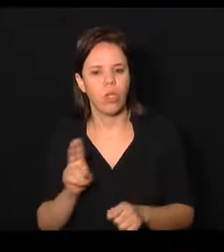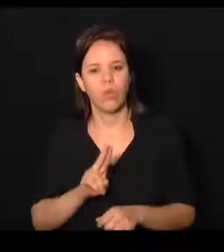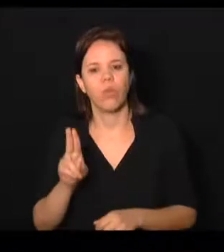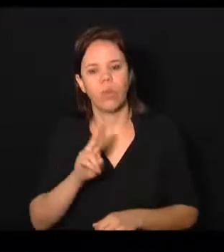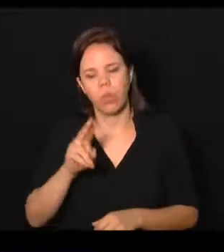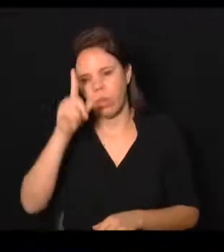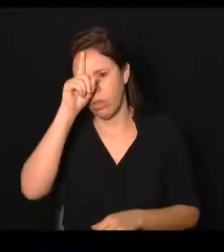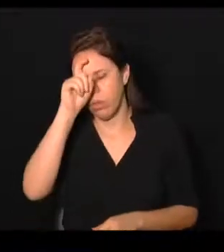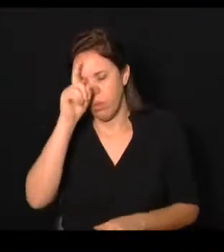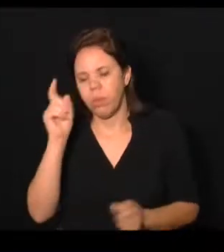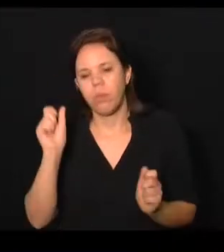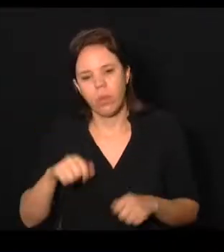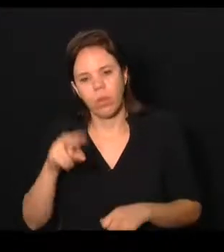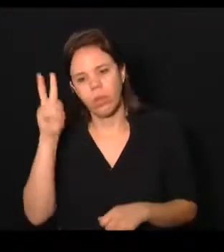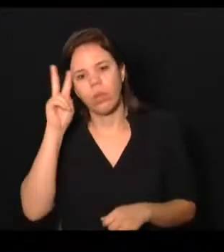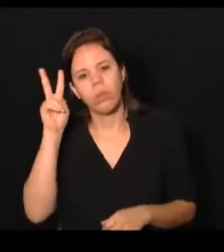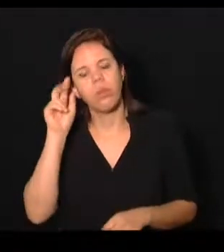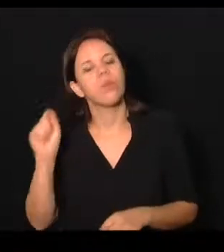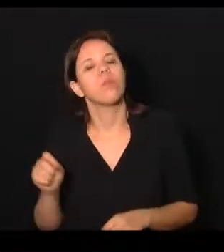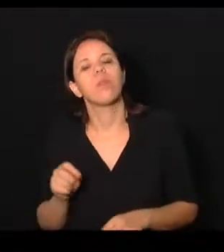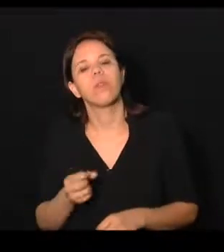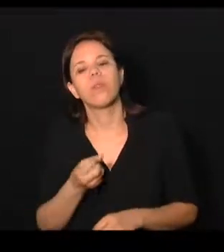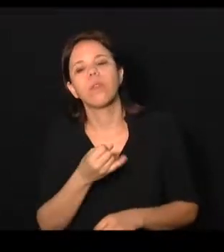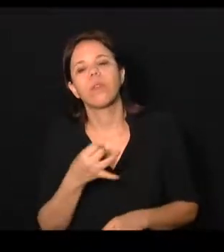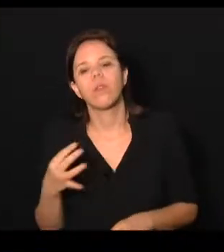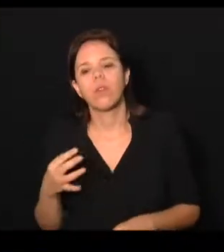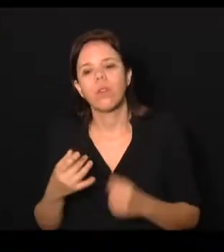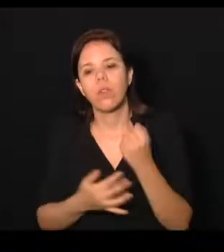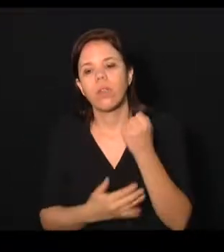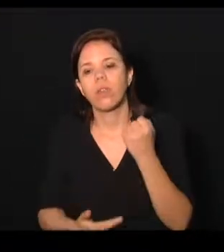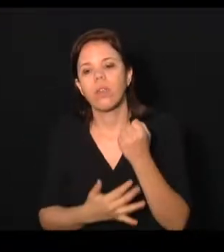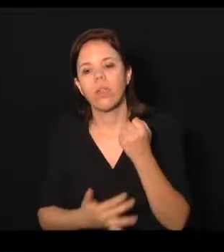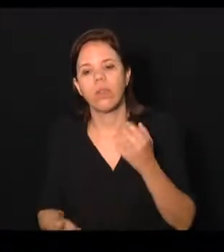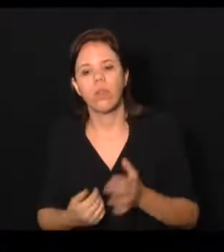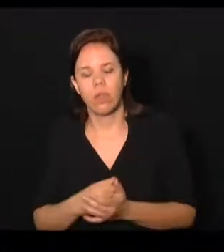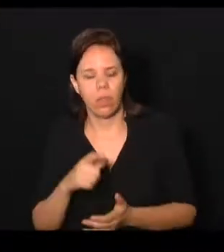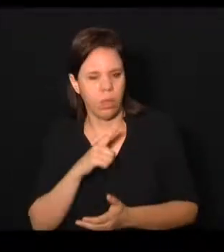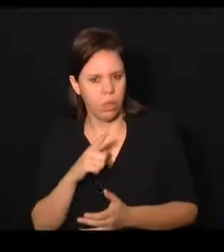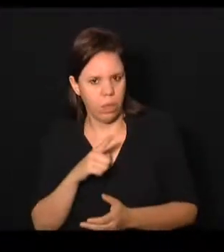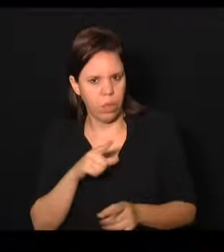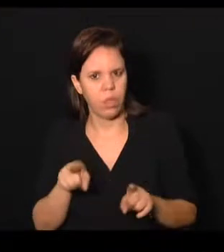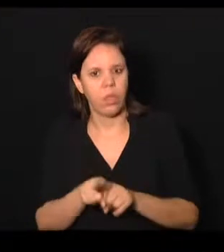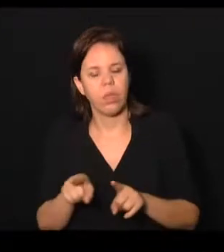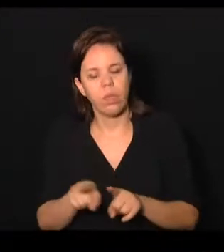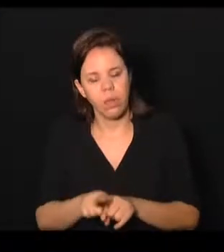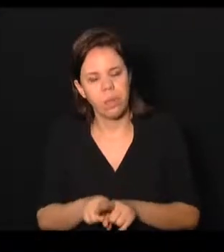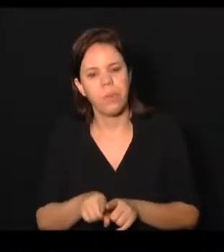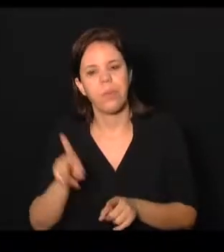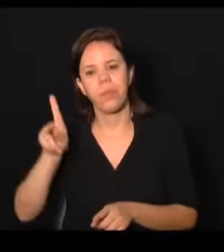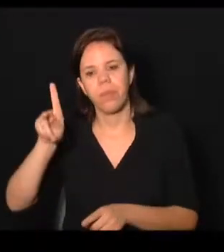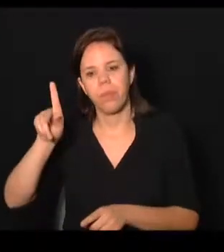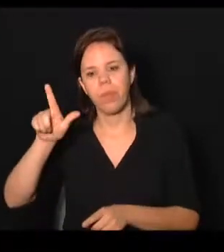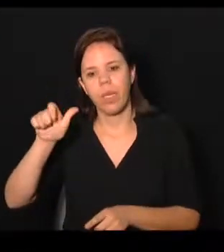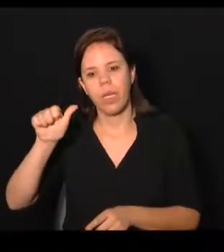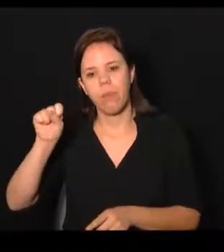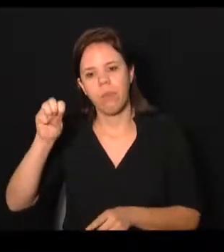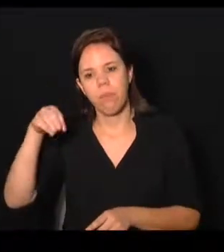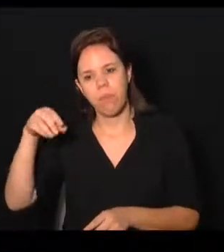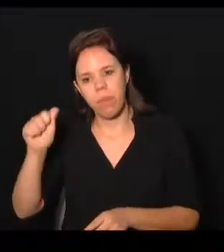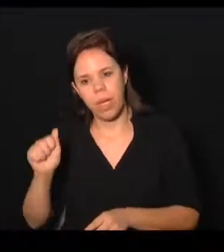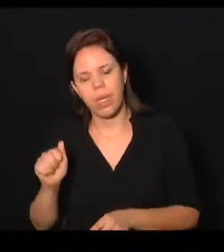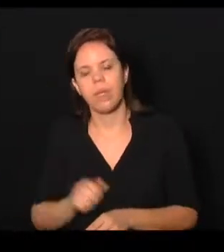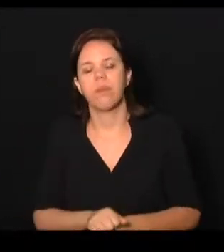Vale lembrar que, numa dessas frações do sangue, temos o concentrado de hemácias, o plasma e temos a plaqueta.